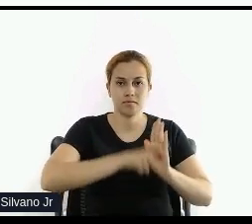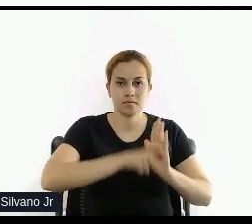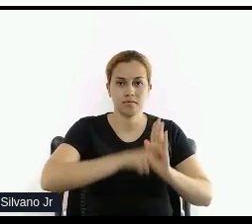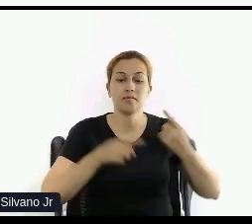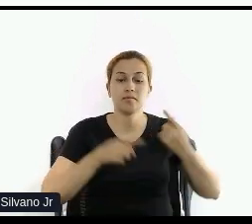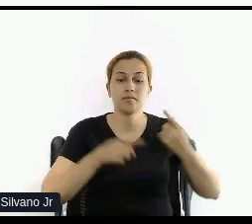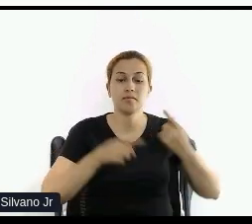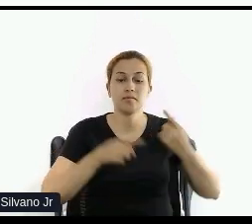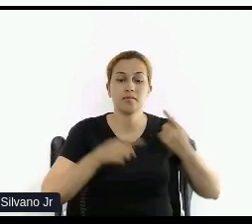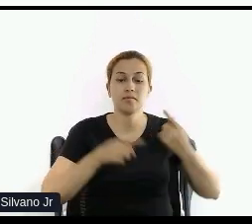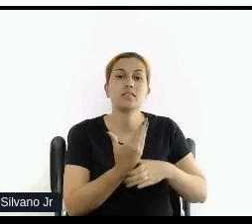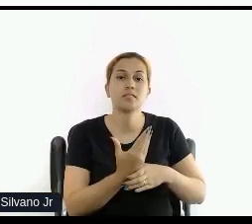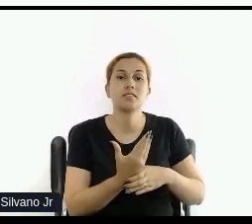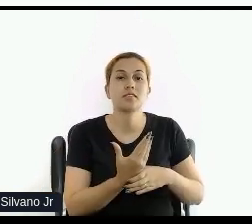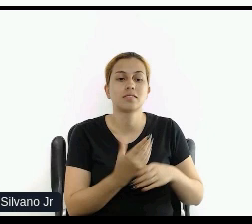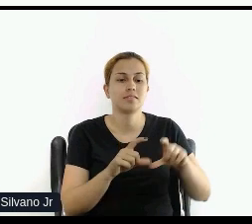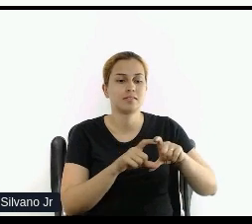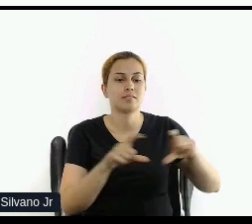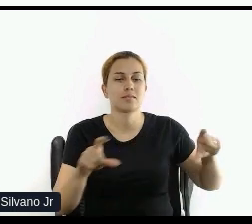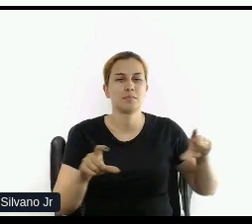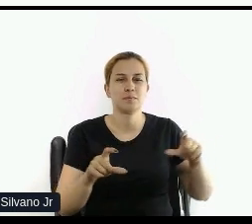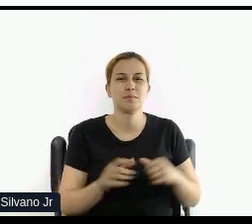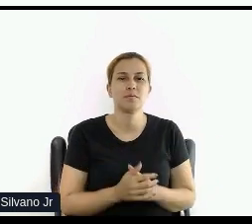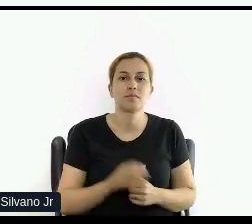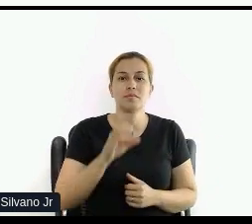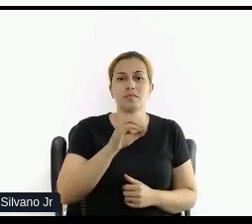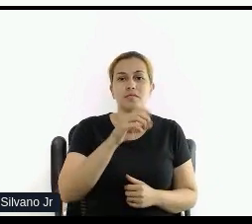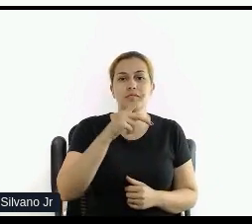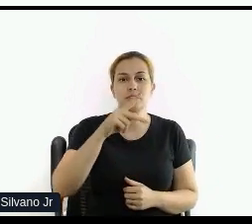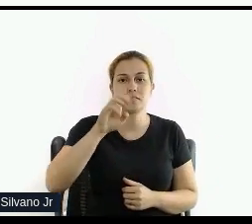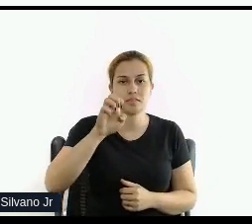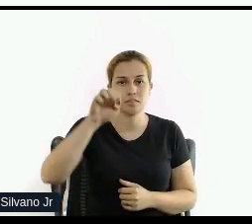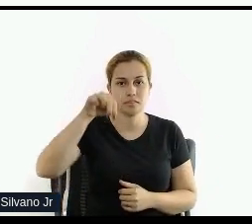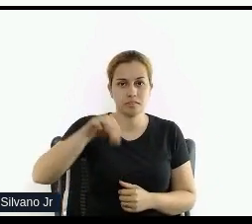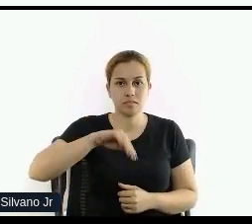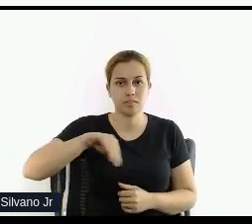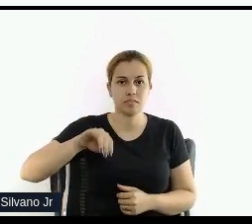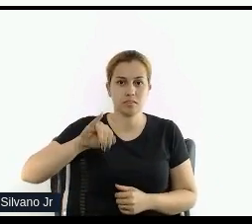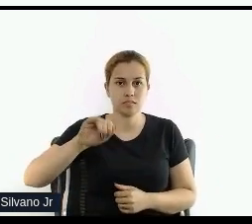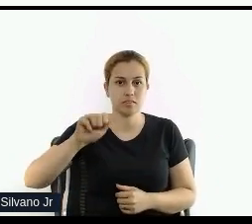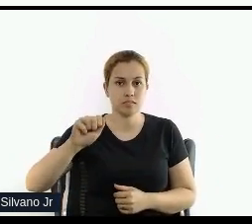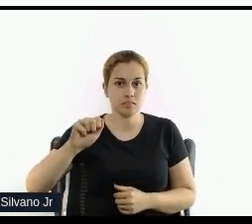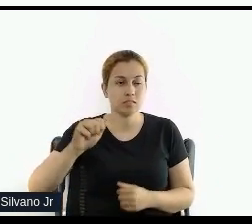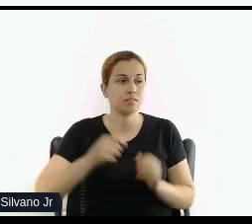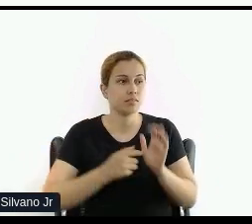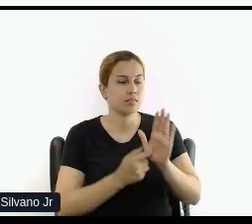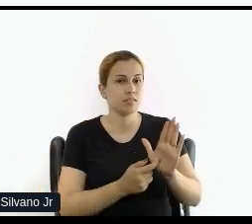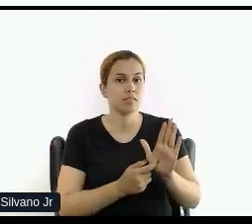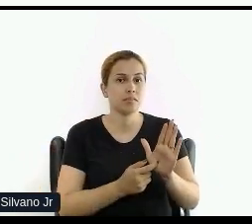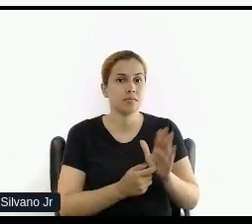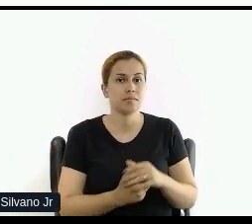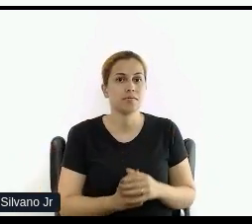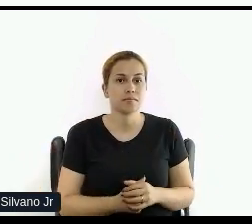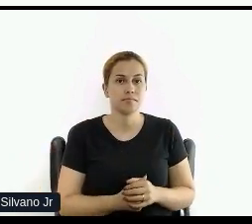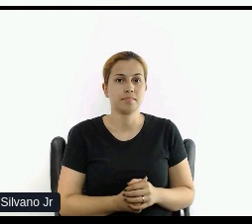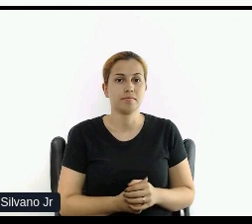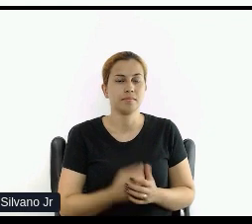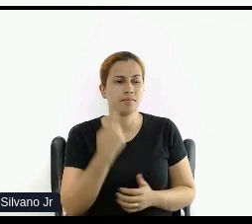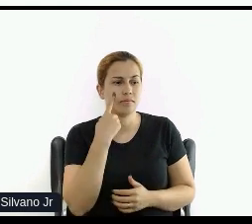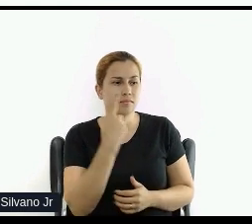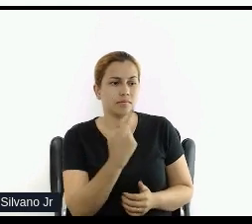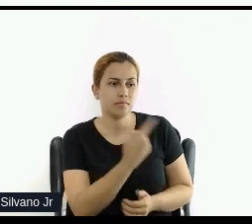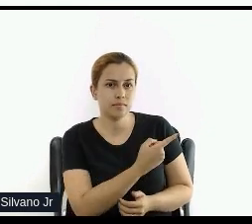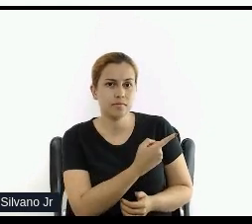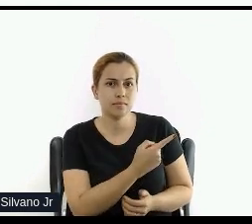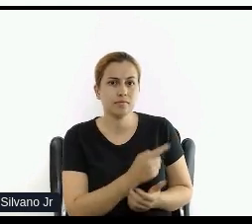uma conta lá na OpenAI. A OpenAI hoje é a empresa que é detentora do ChatGPT. E quando eu vou, o código